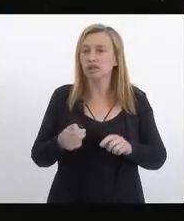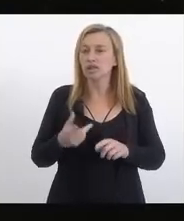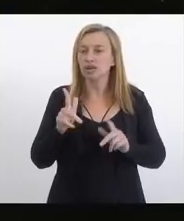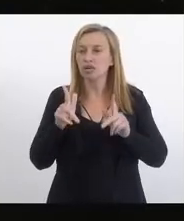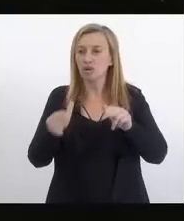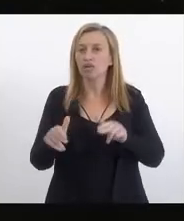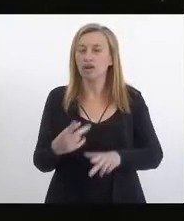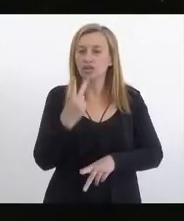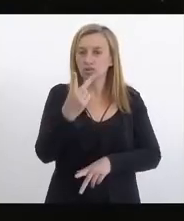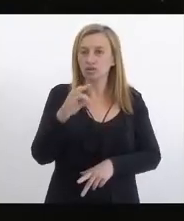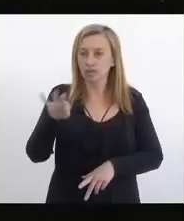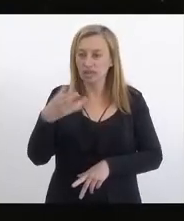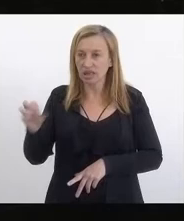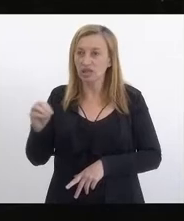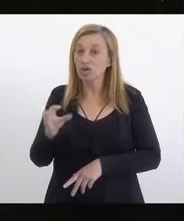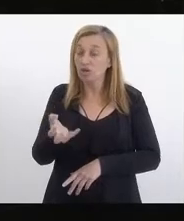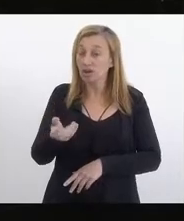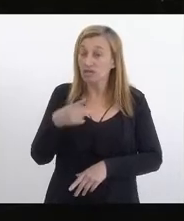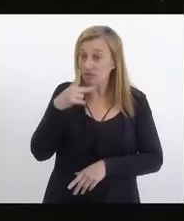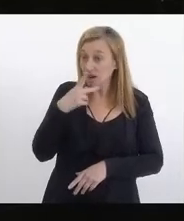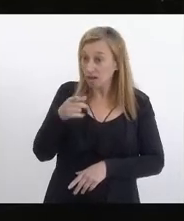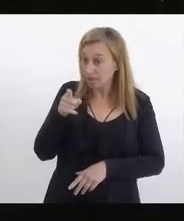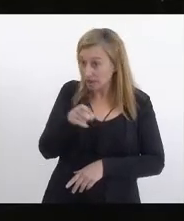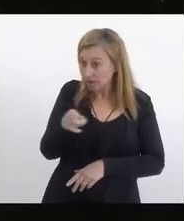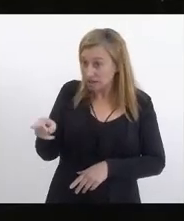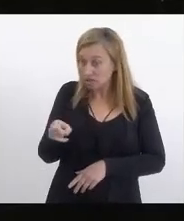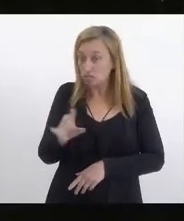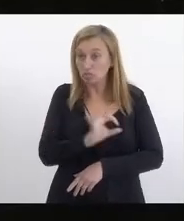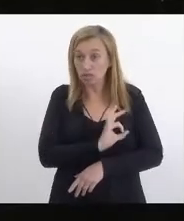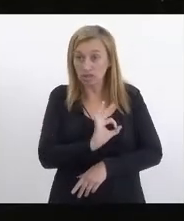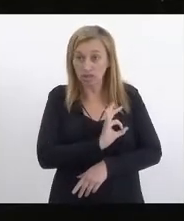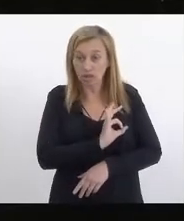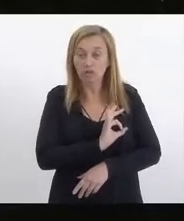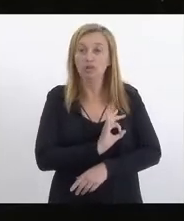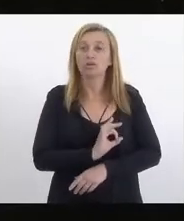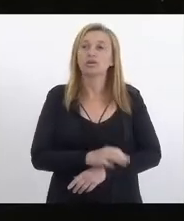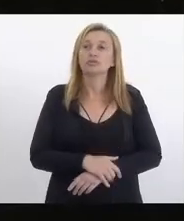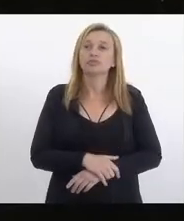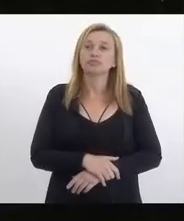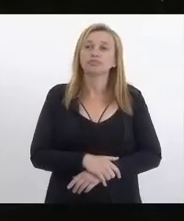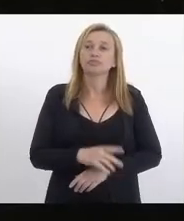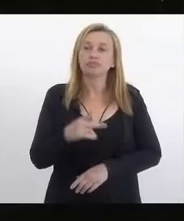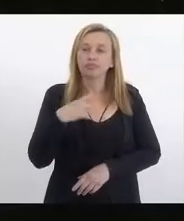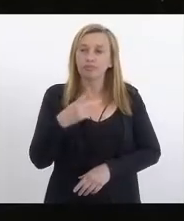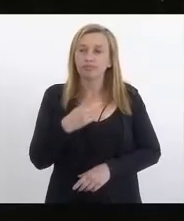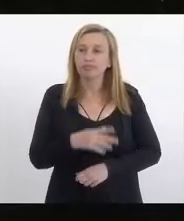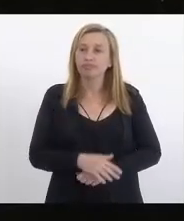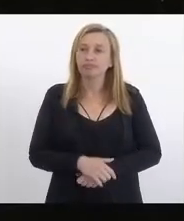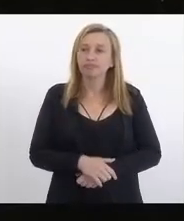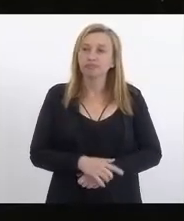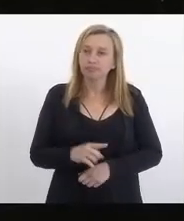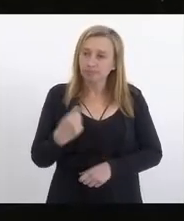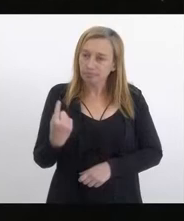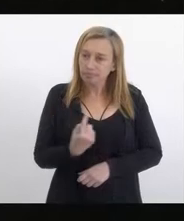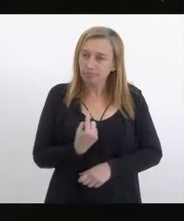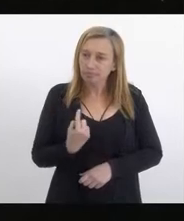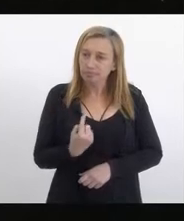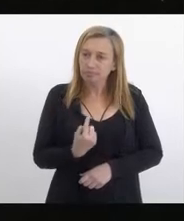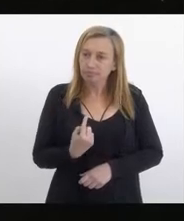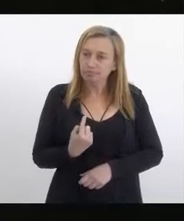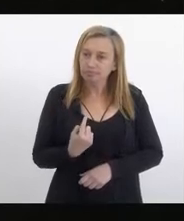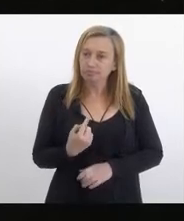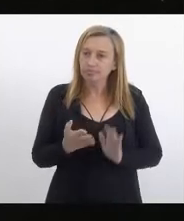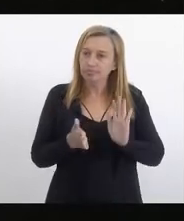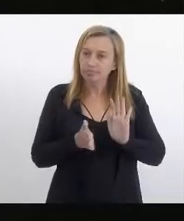quero dizer para esses policiais, estou aqui passando o meu parecer, que vamos